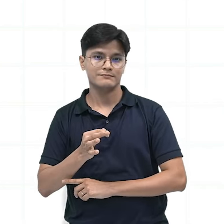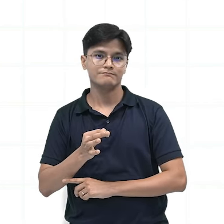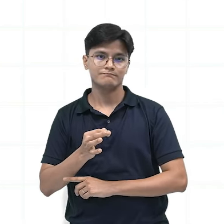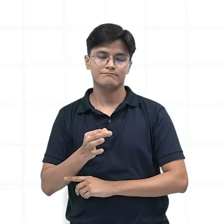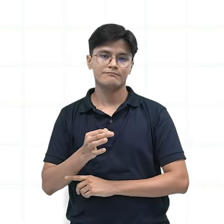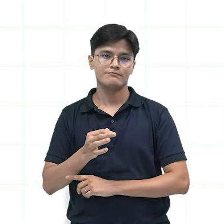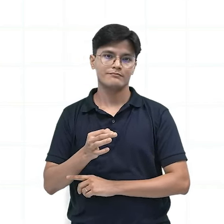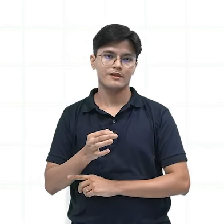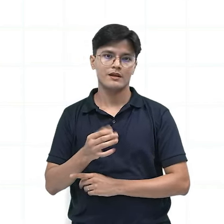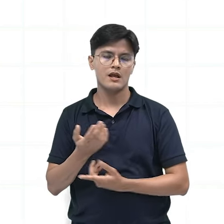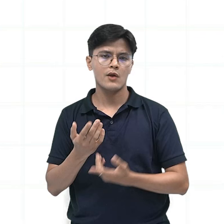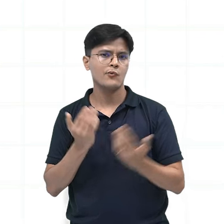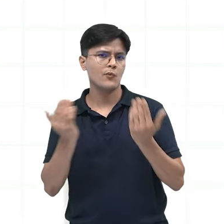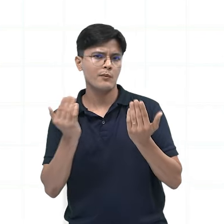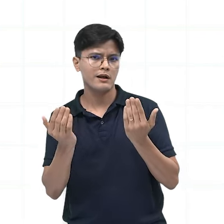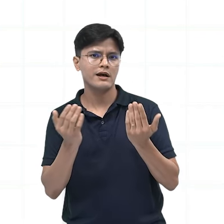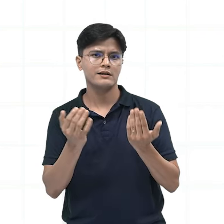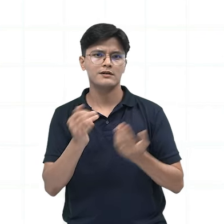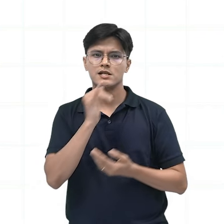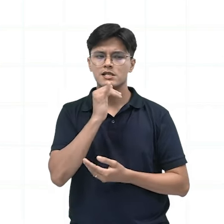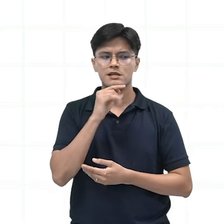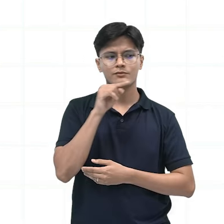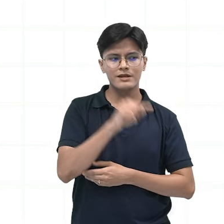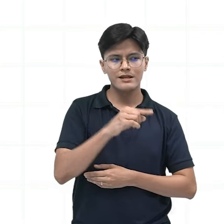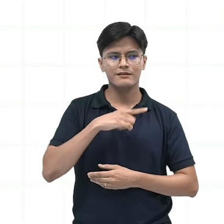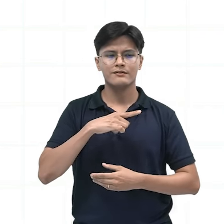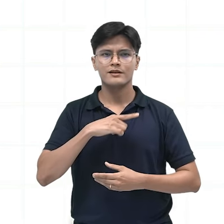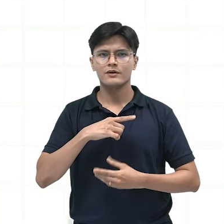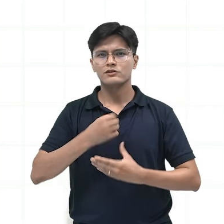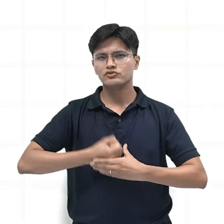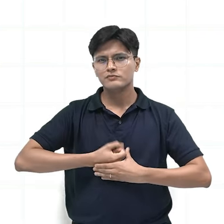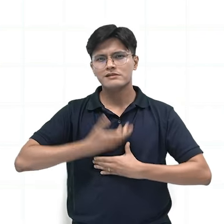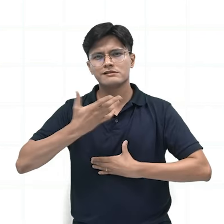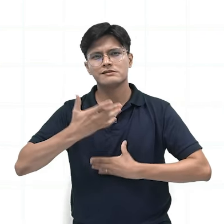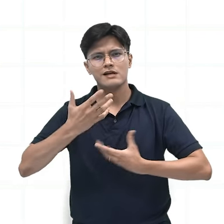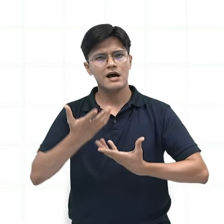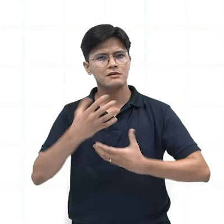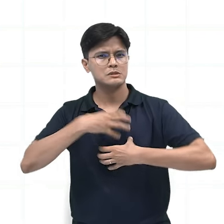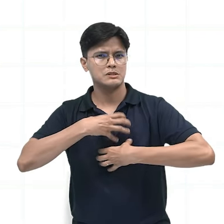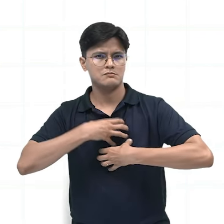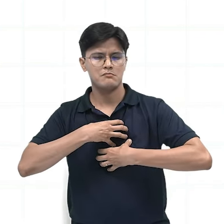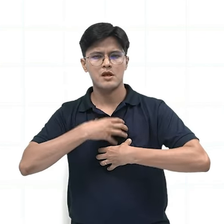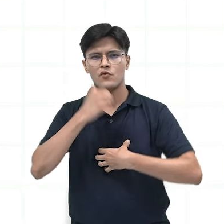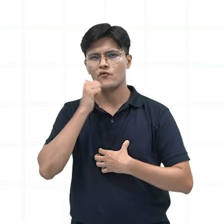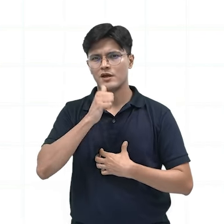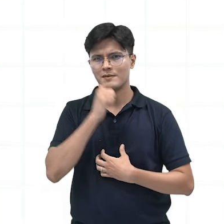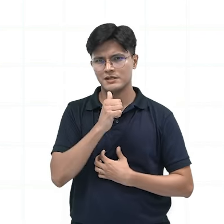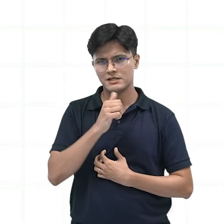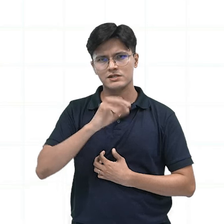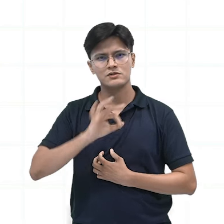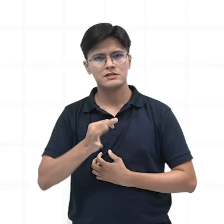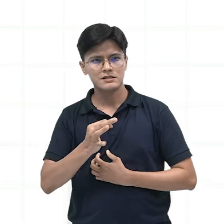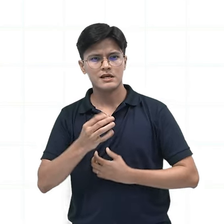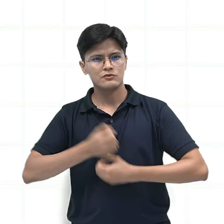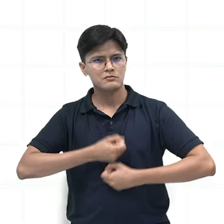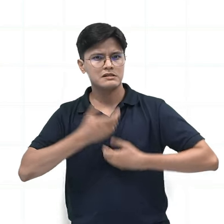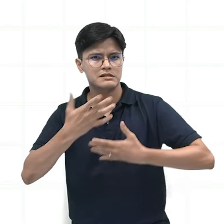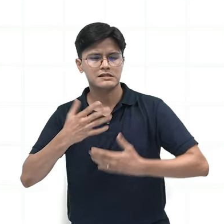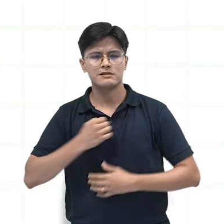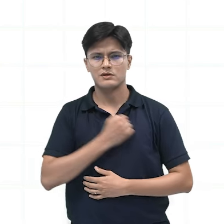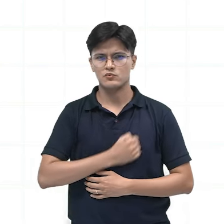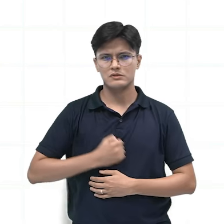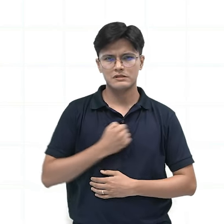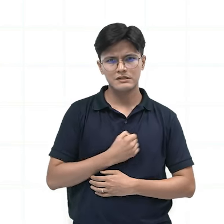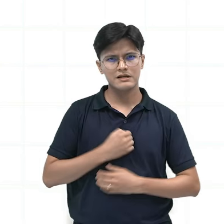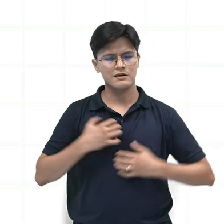se ele adotasse uma alma feminina para falar dos sentimentos, né? Dessa saudade, dessa